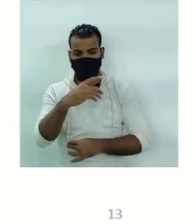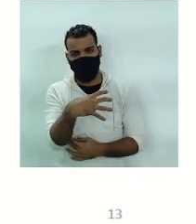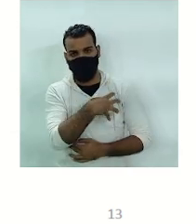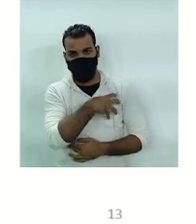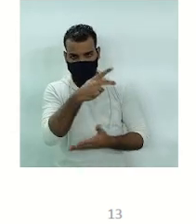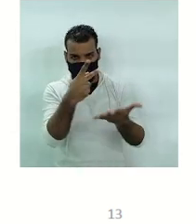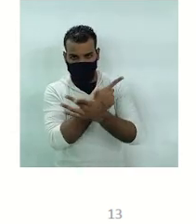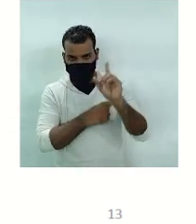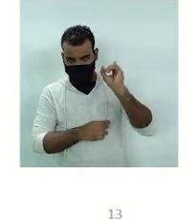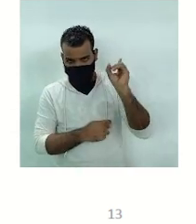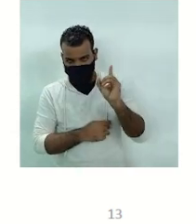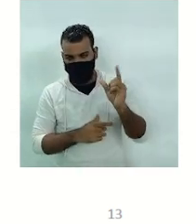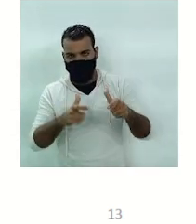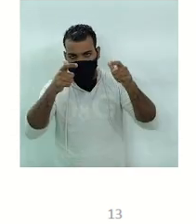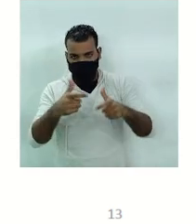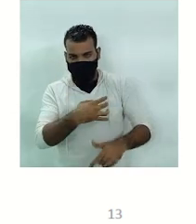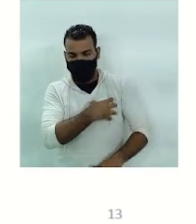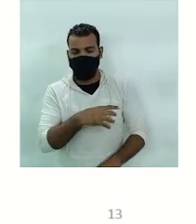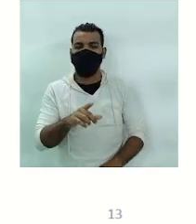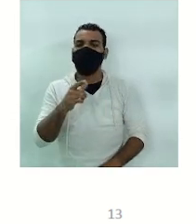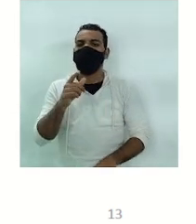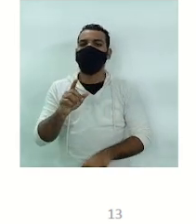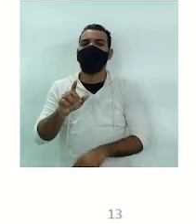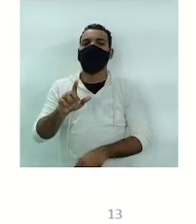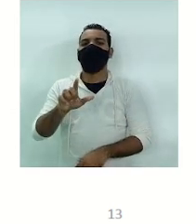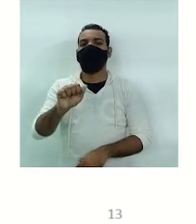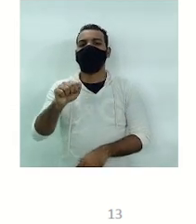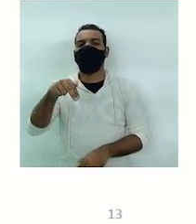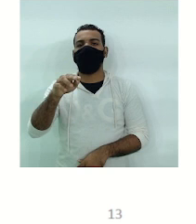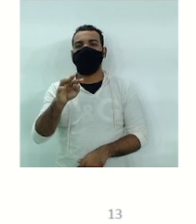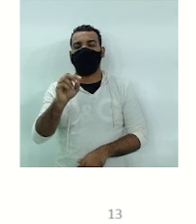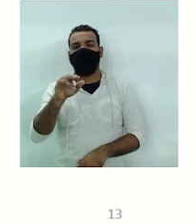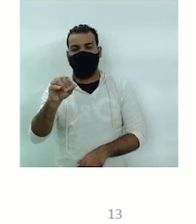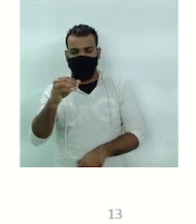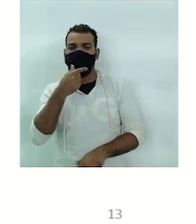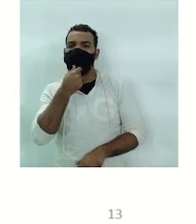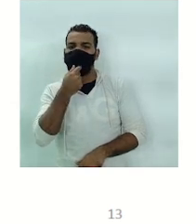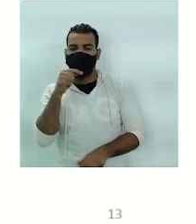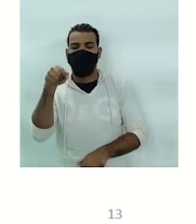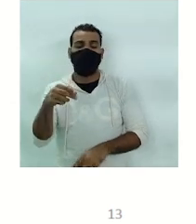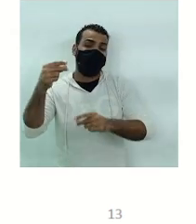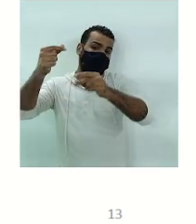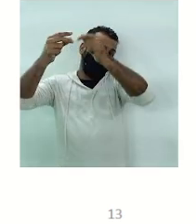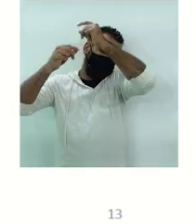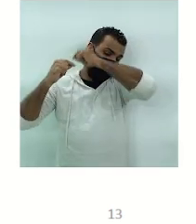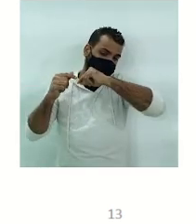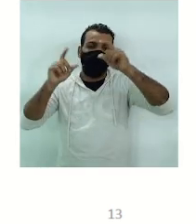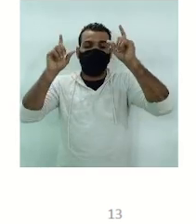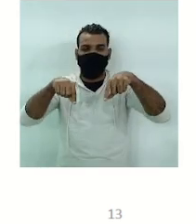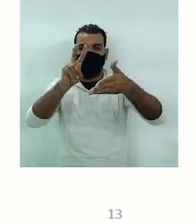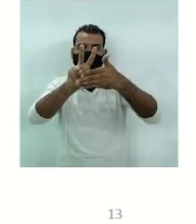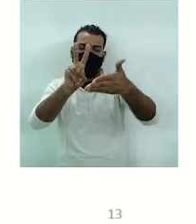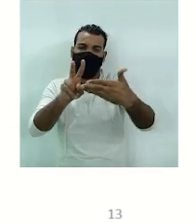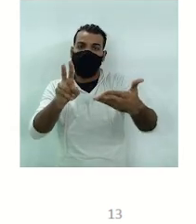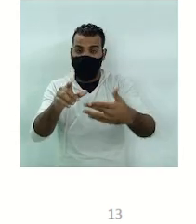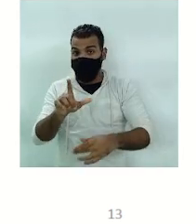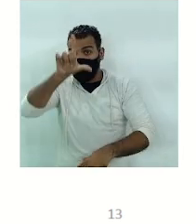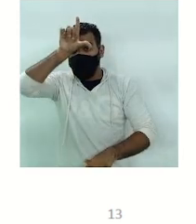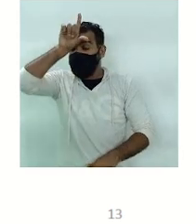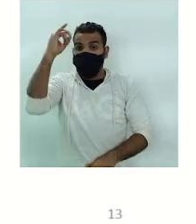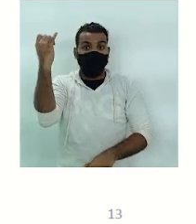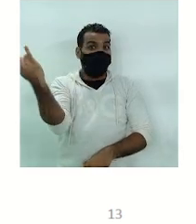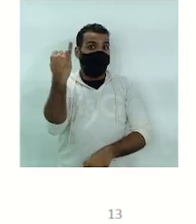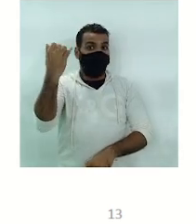por Antônio, nome de batismo do ancestral do Tupinambá.